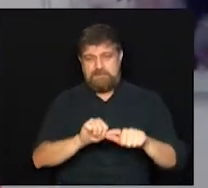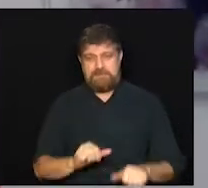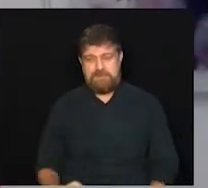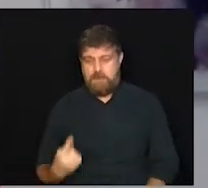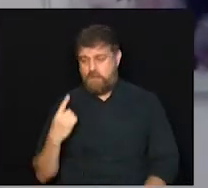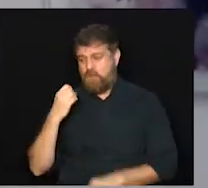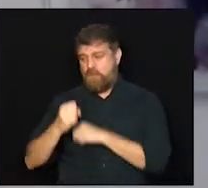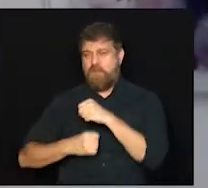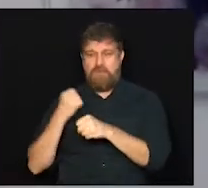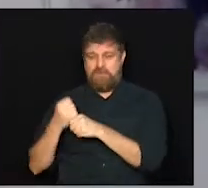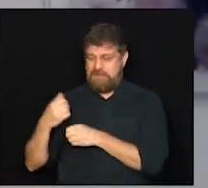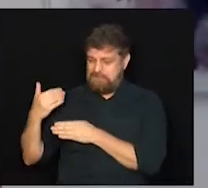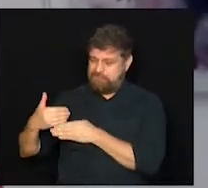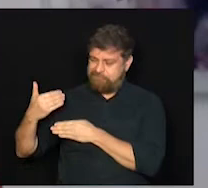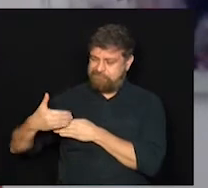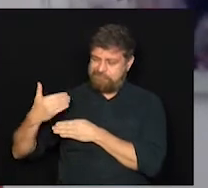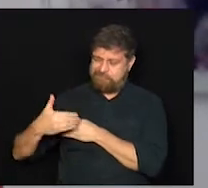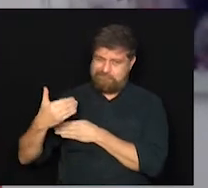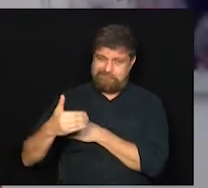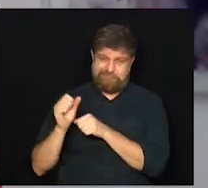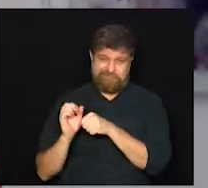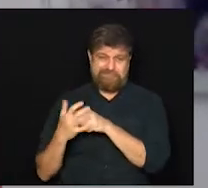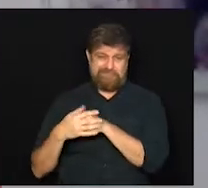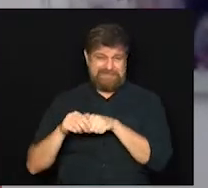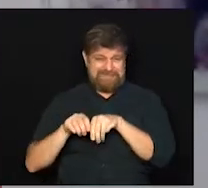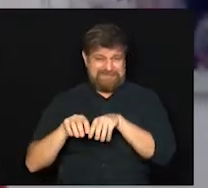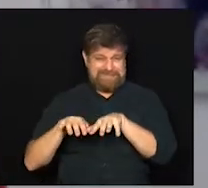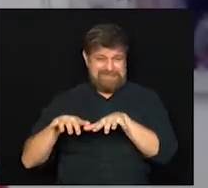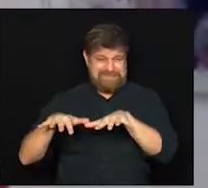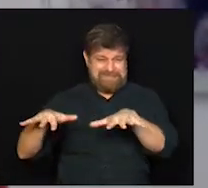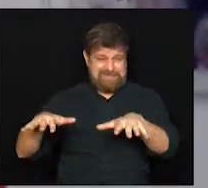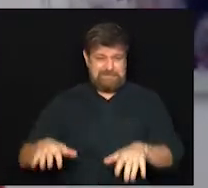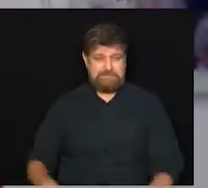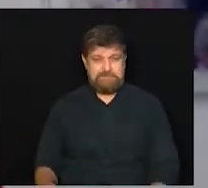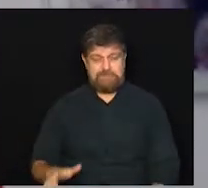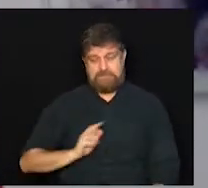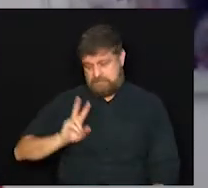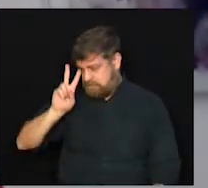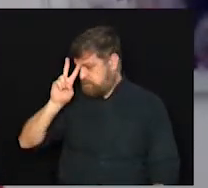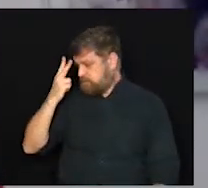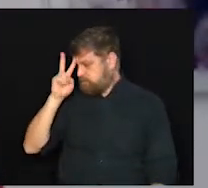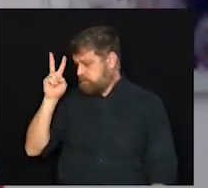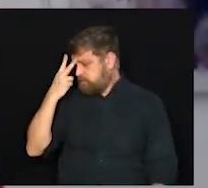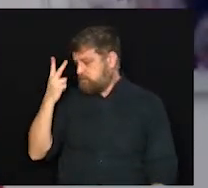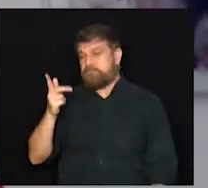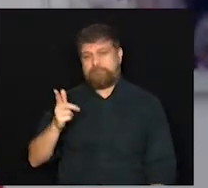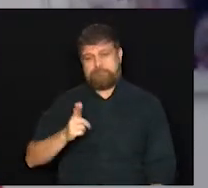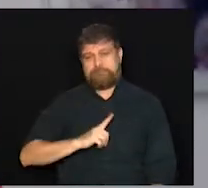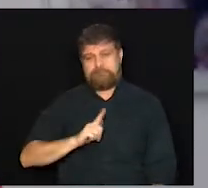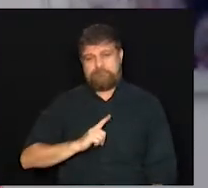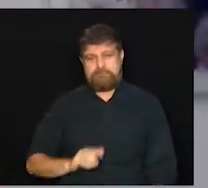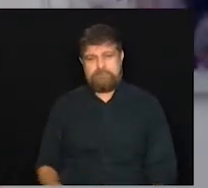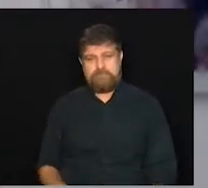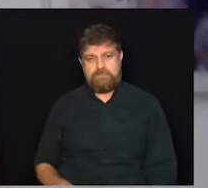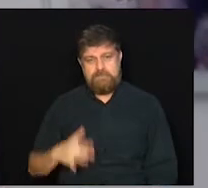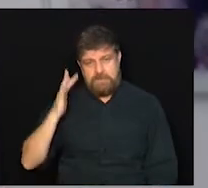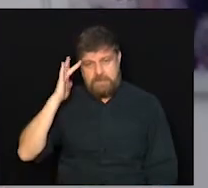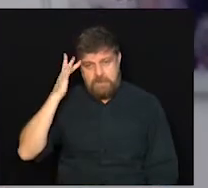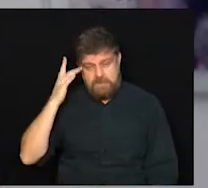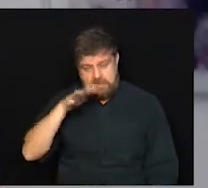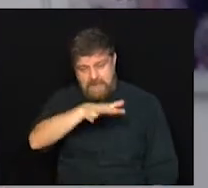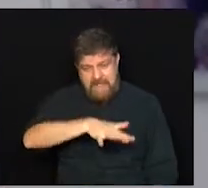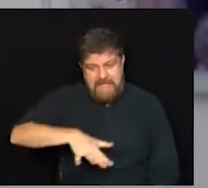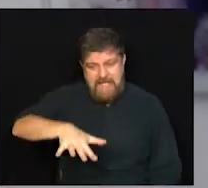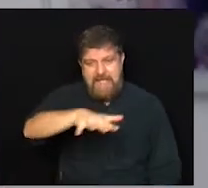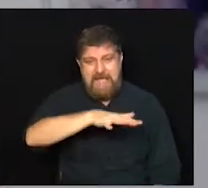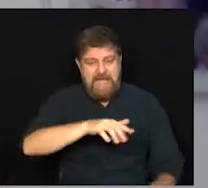poucos de Covid, né? Então, acho que é de bom tom que o mercado, para